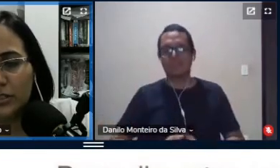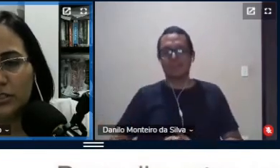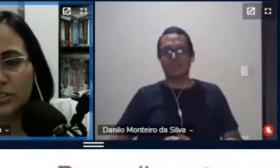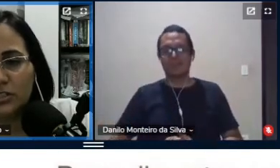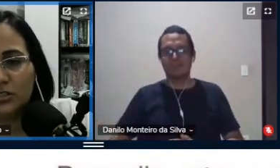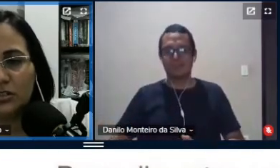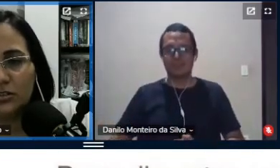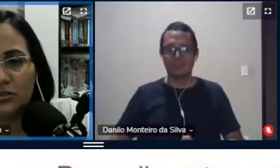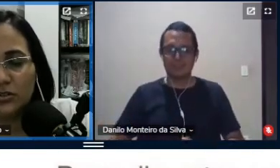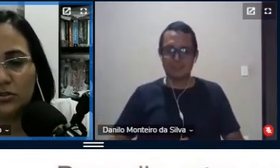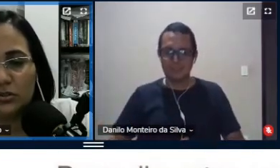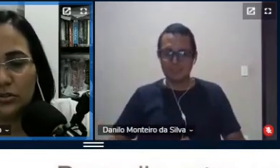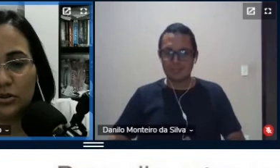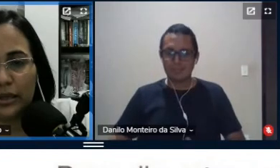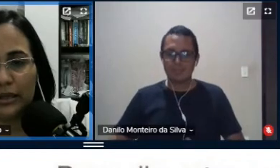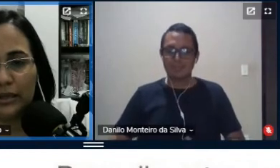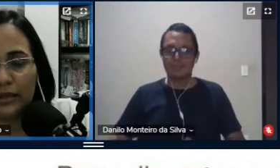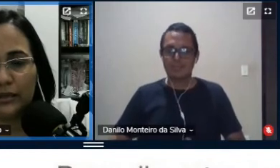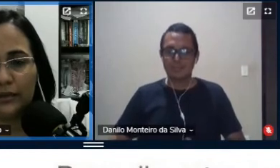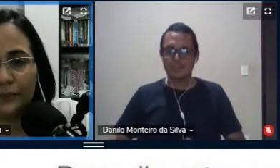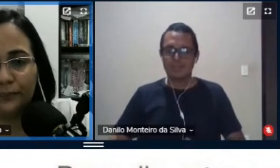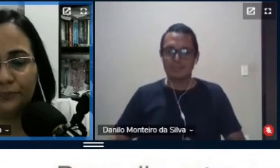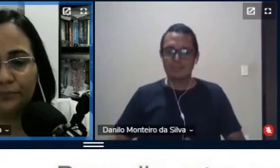falando também de